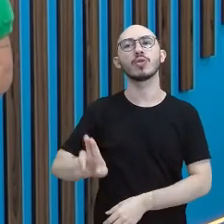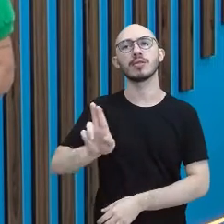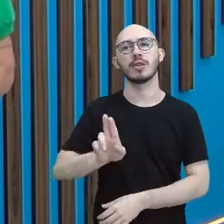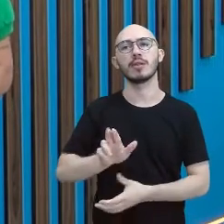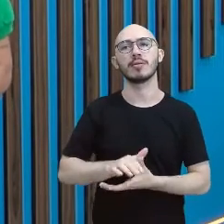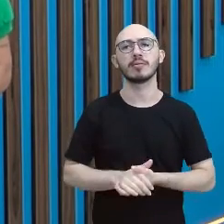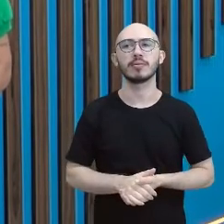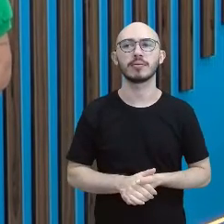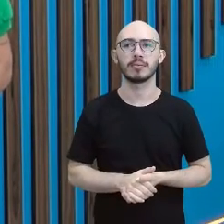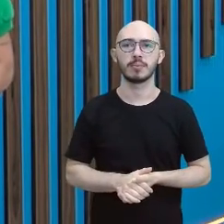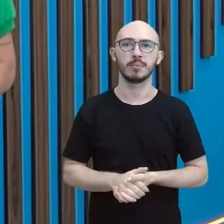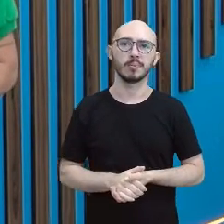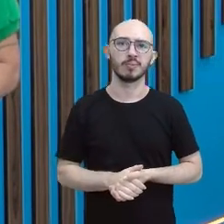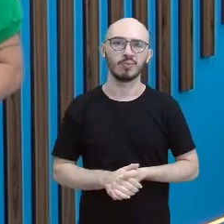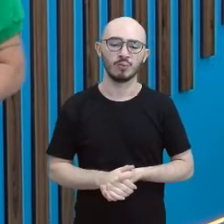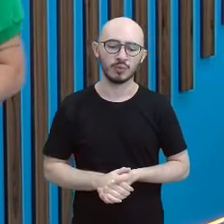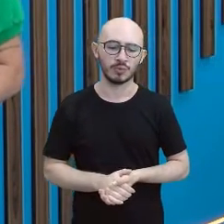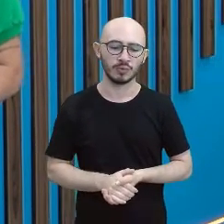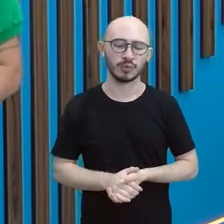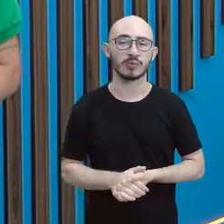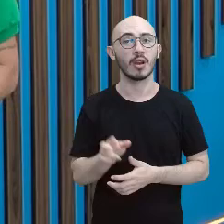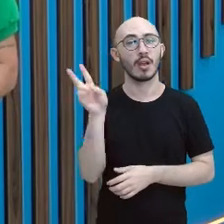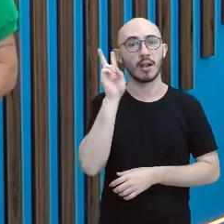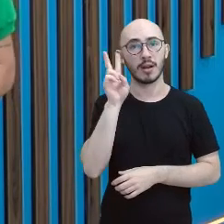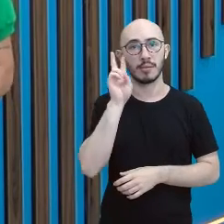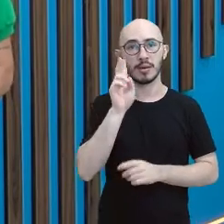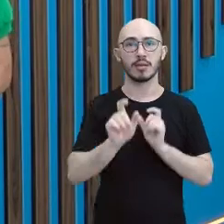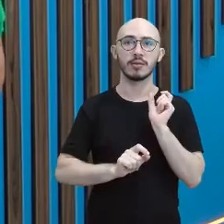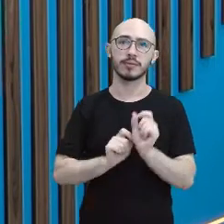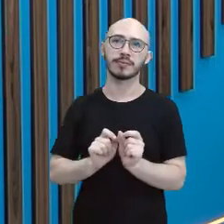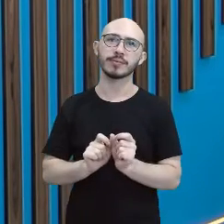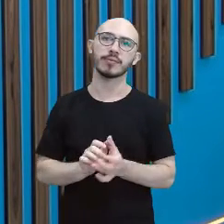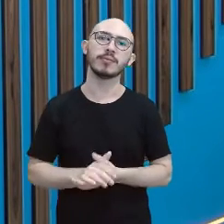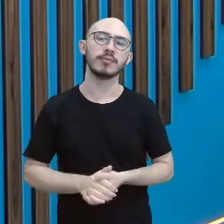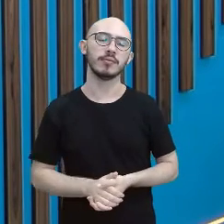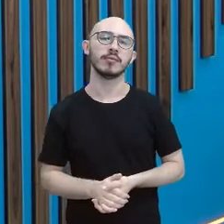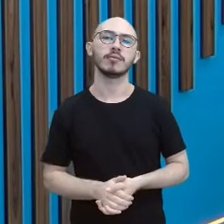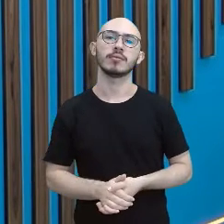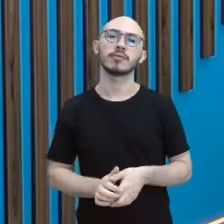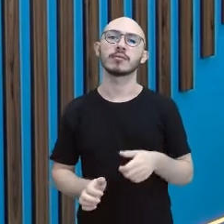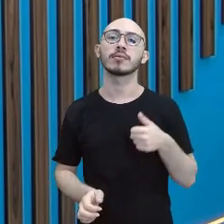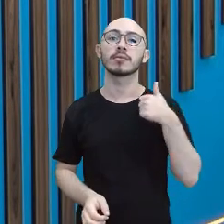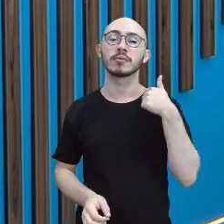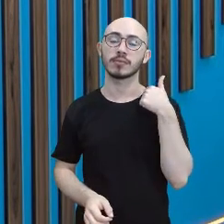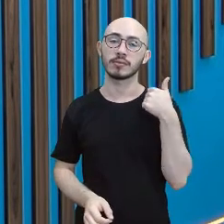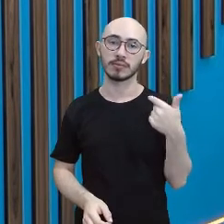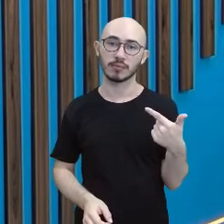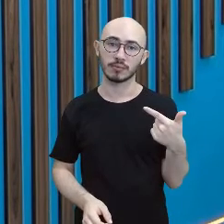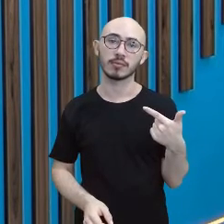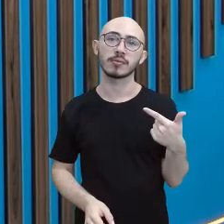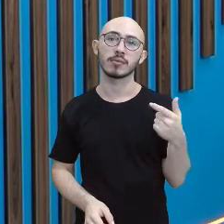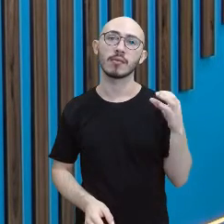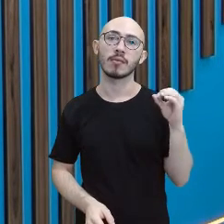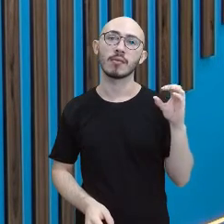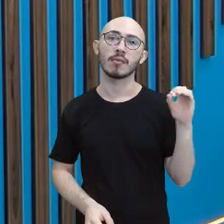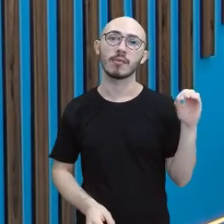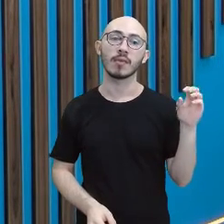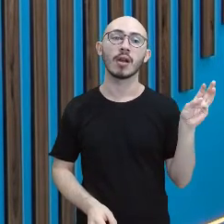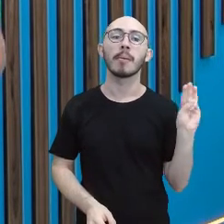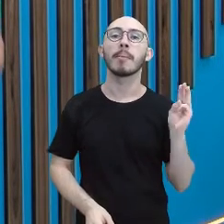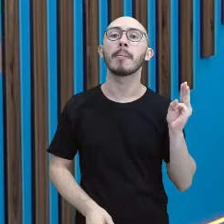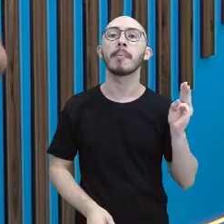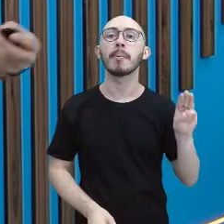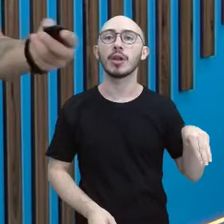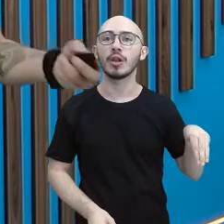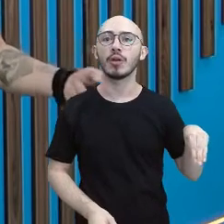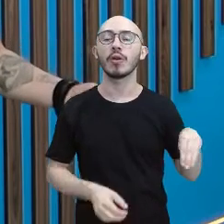esses números aí, tá certo? Então, lembrando que desses 200 milhões, como é que eu faço essa leitura dos 200 milhões?